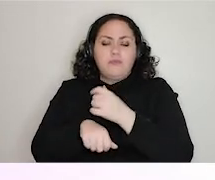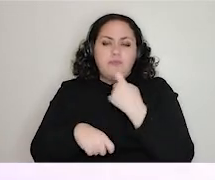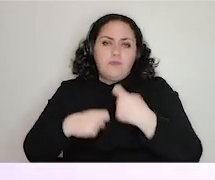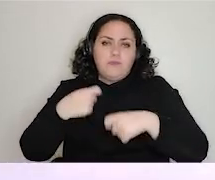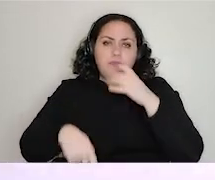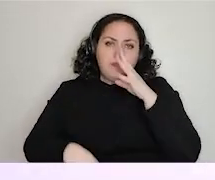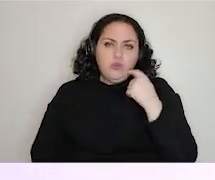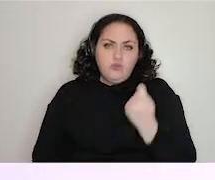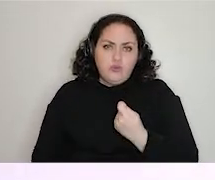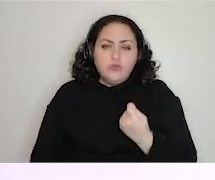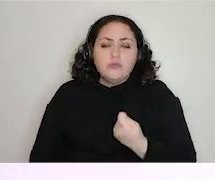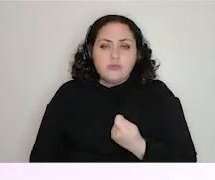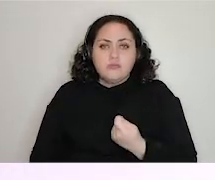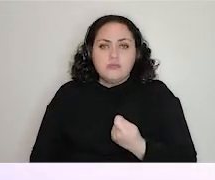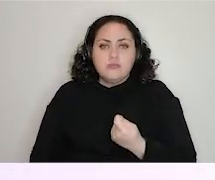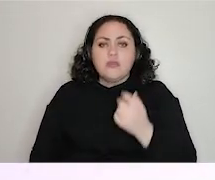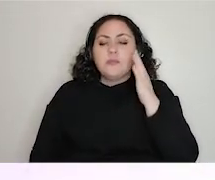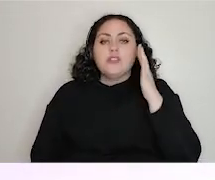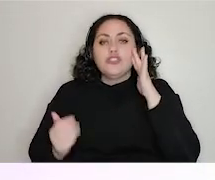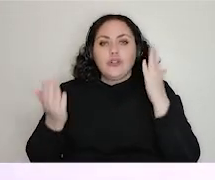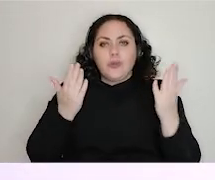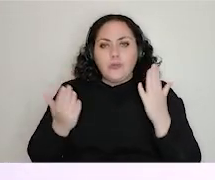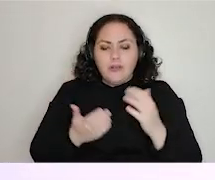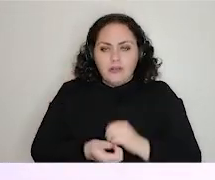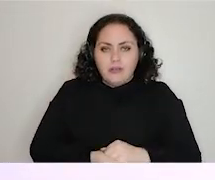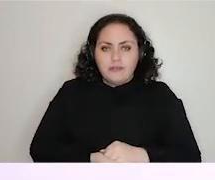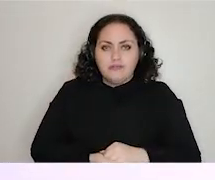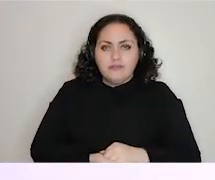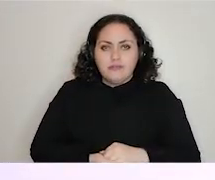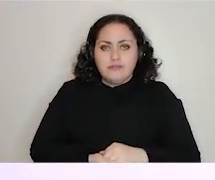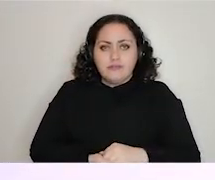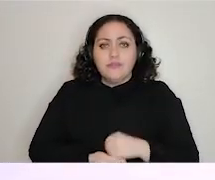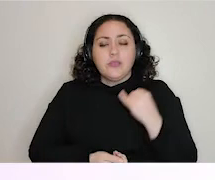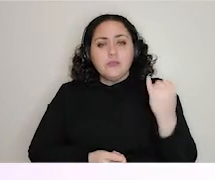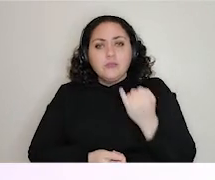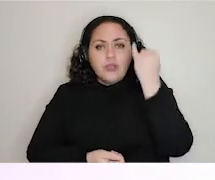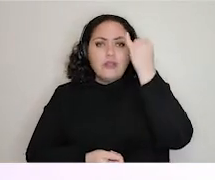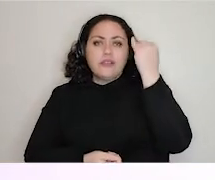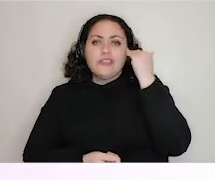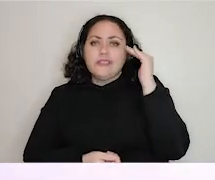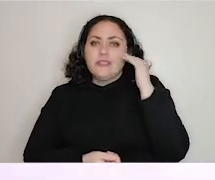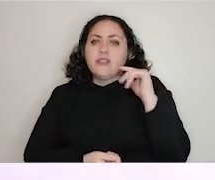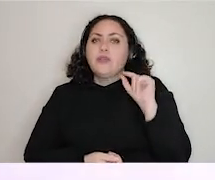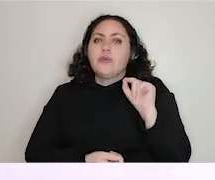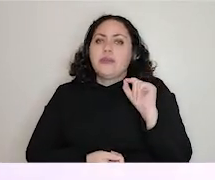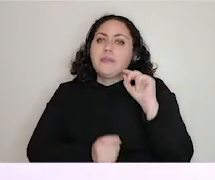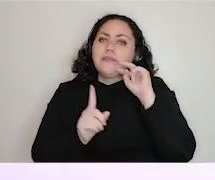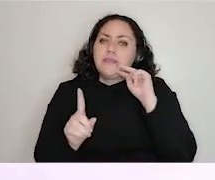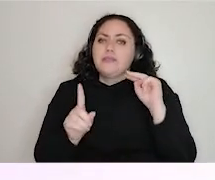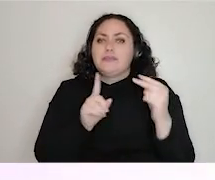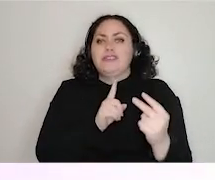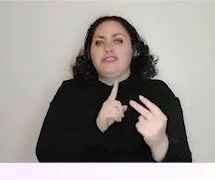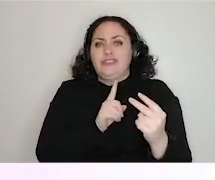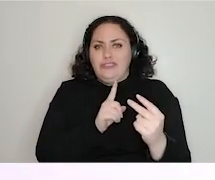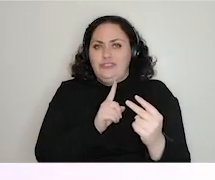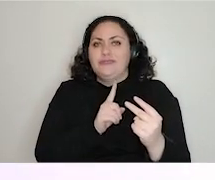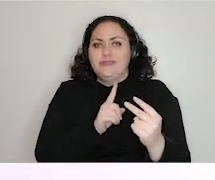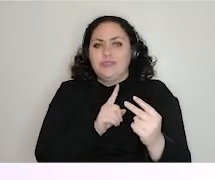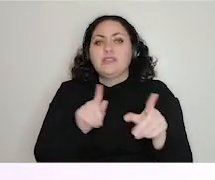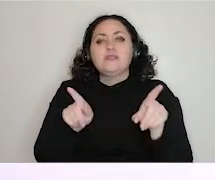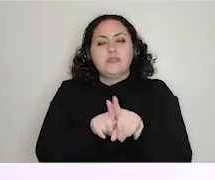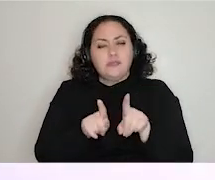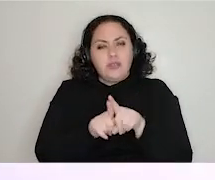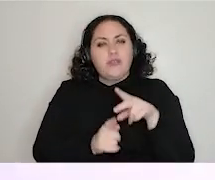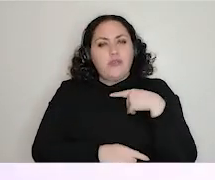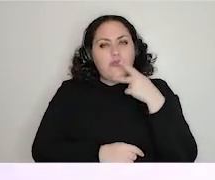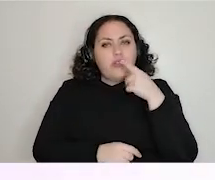né? Para vocês terem uma noção. Então, quando a gente para pensar nisso, é importante a gente ter esse olhar. Né? E eu